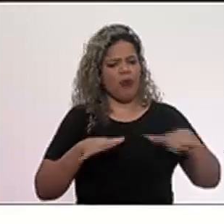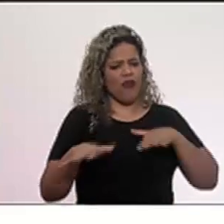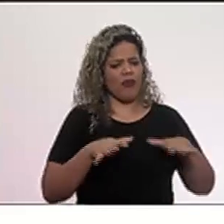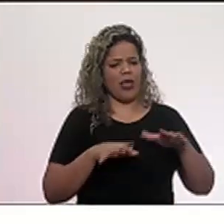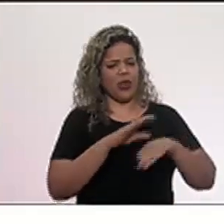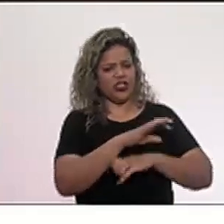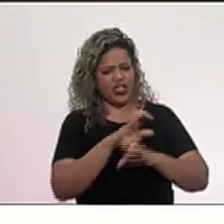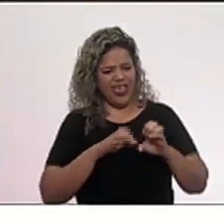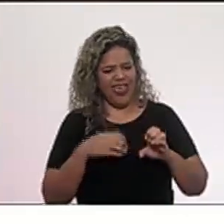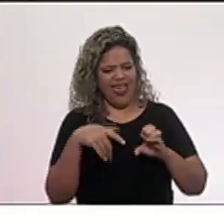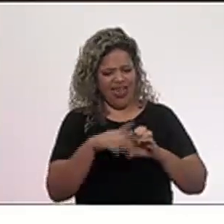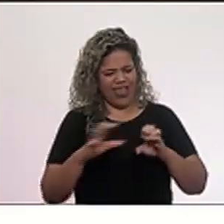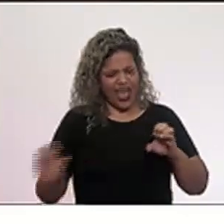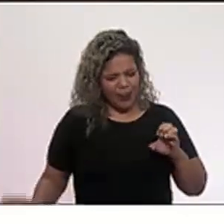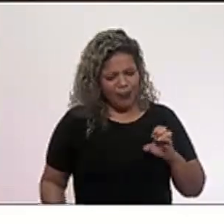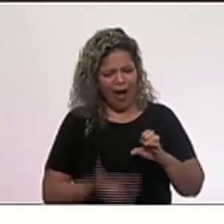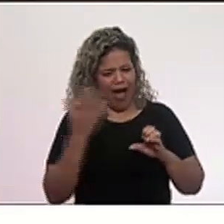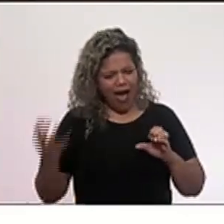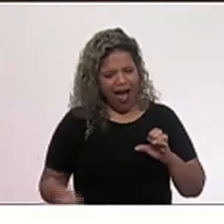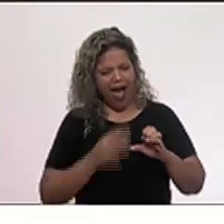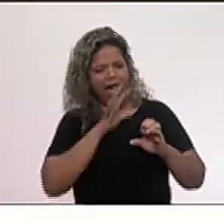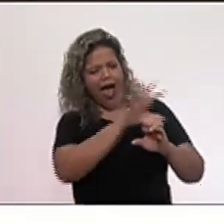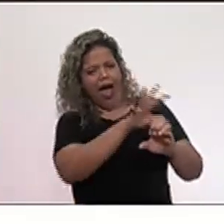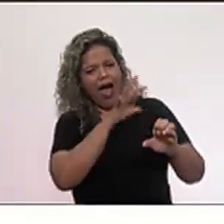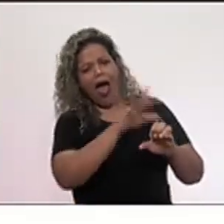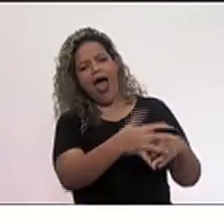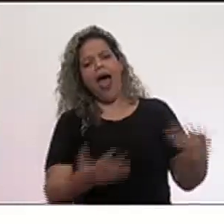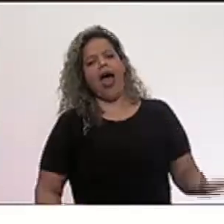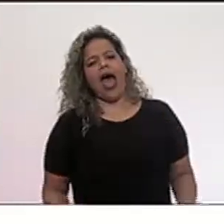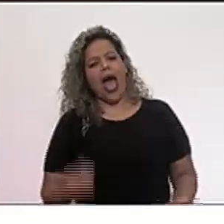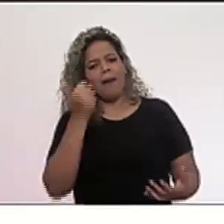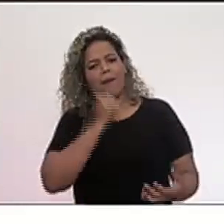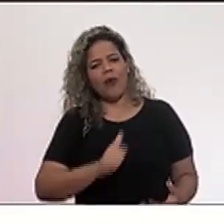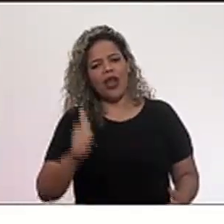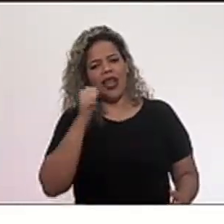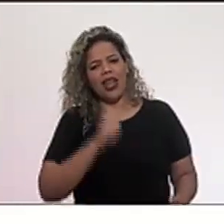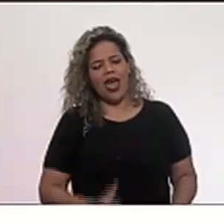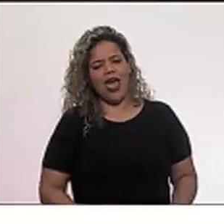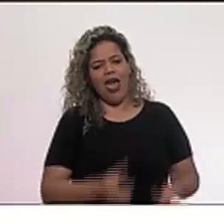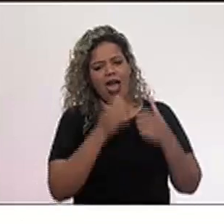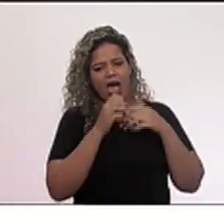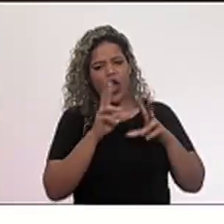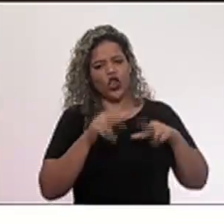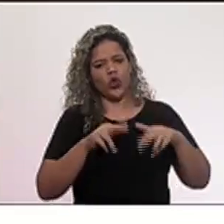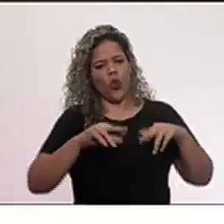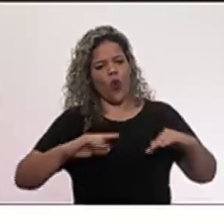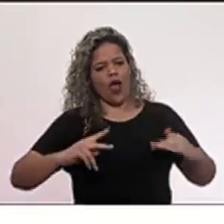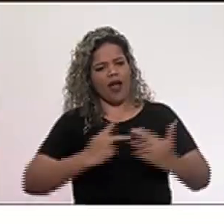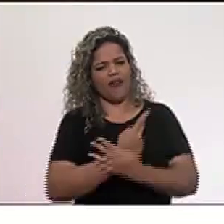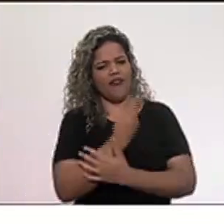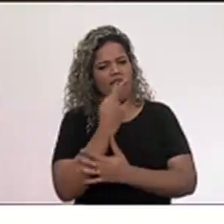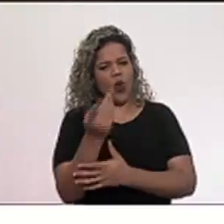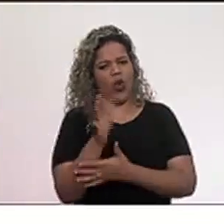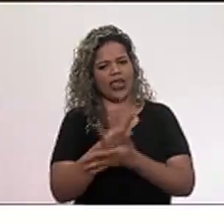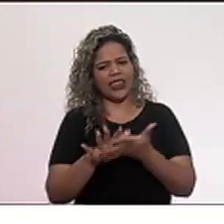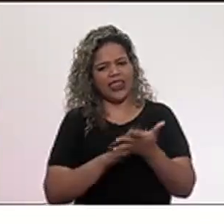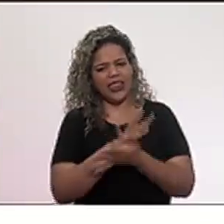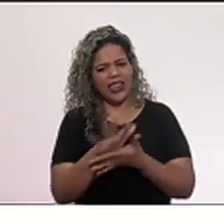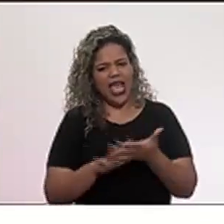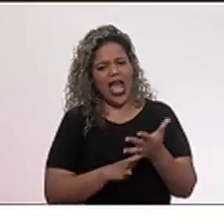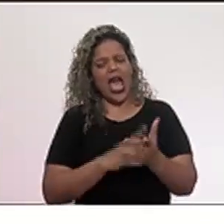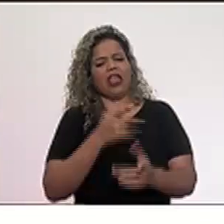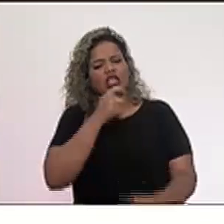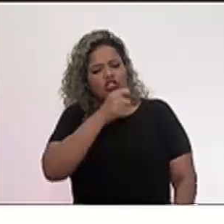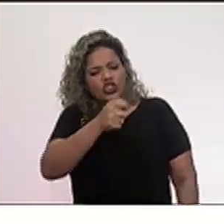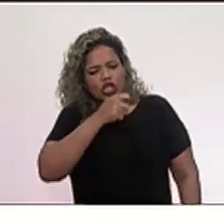de esquerda que incendiaram e fizeram com que aquela mulher fosse intoxicada, como nunca citaram uma palavra sequer do